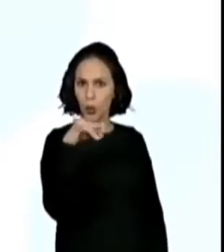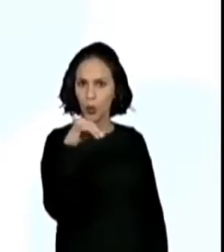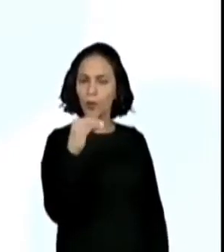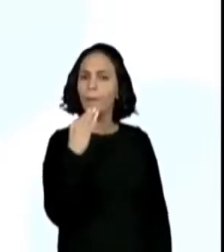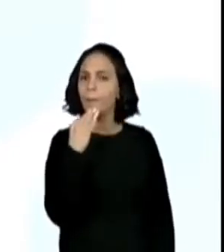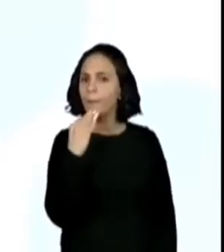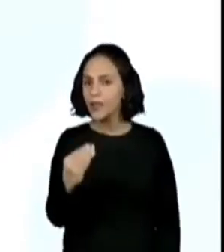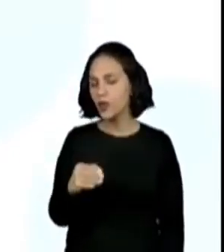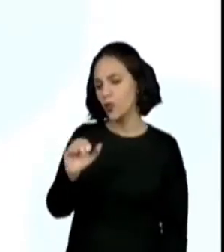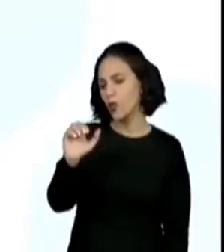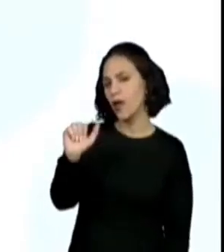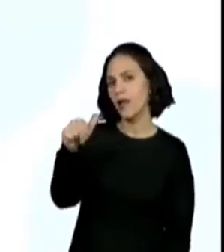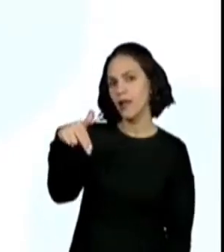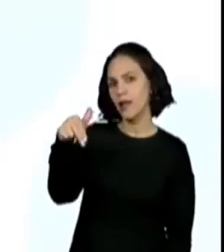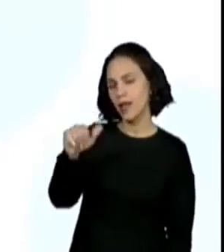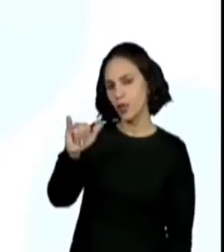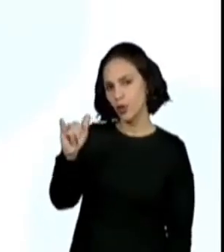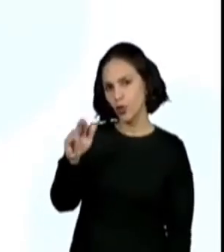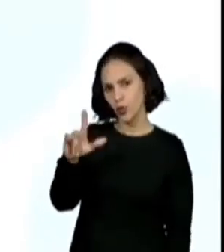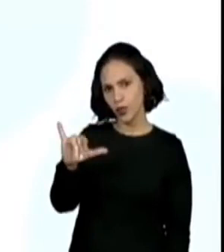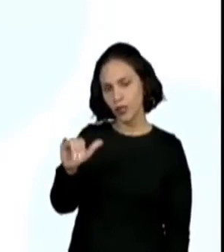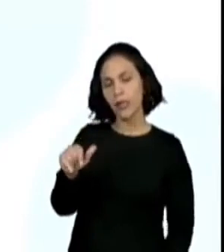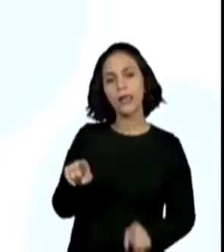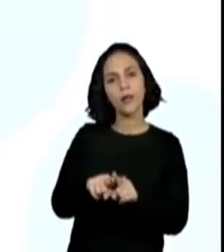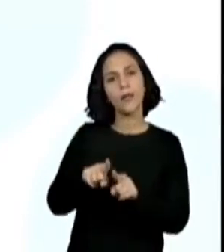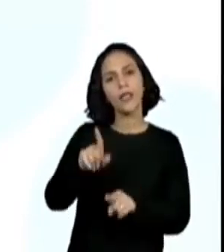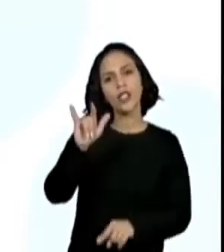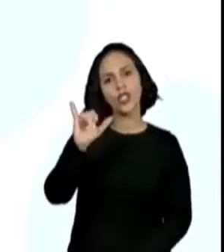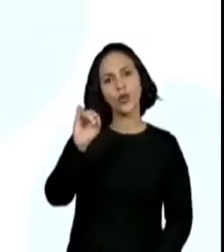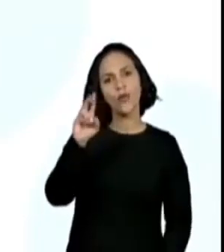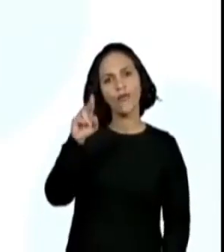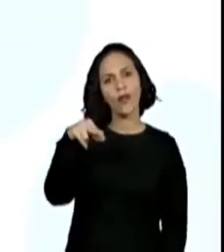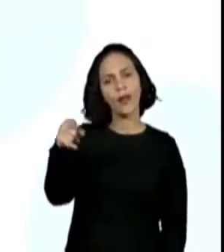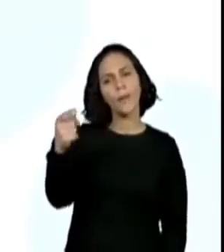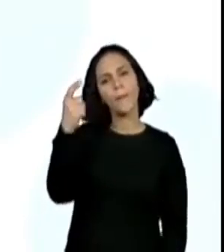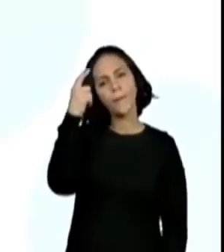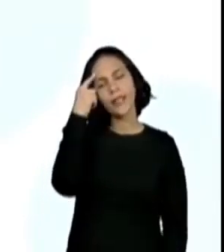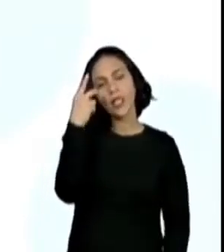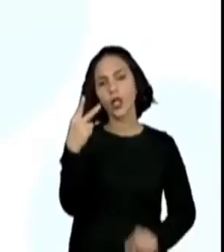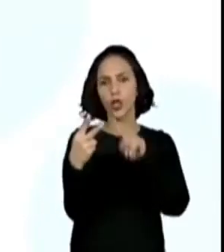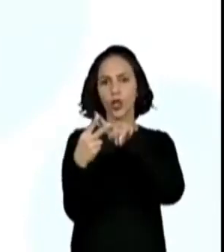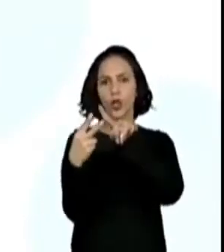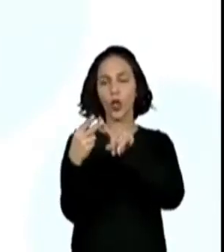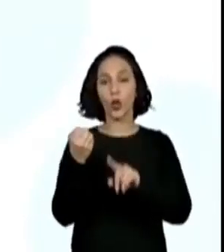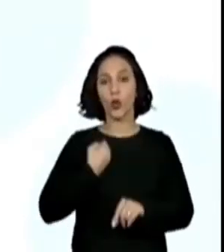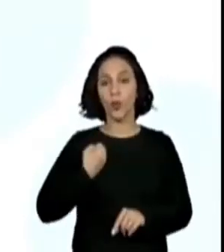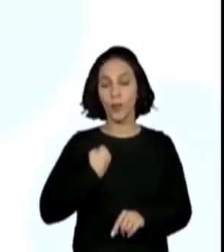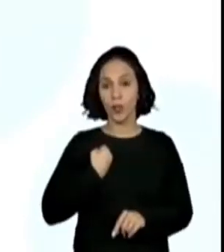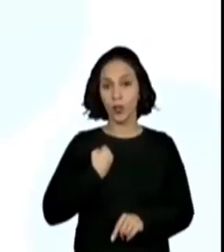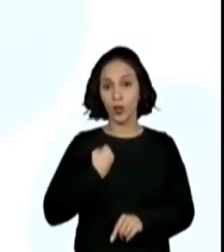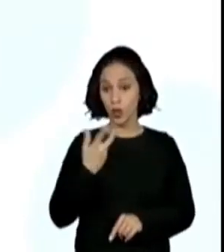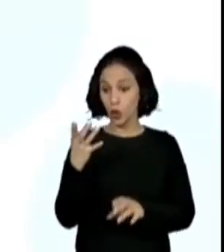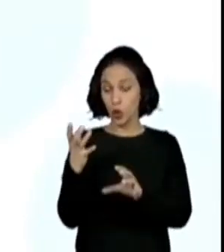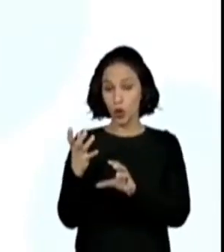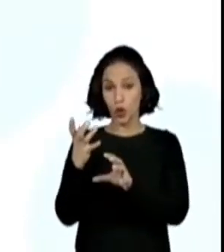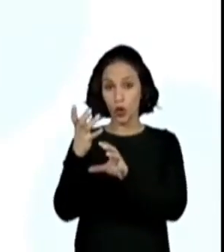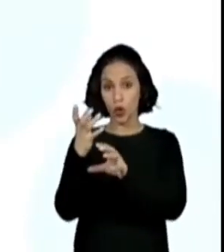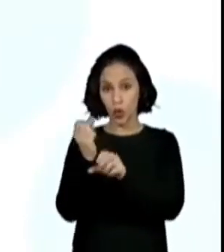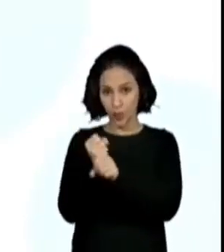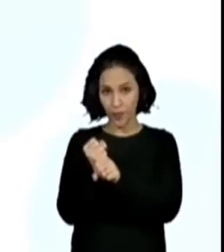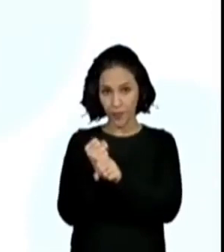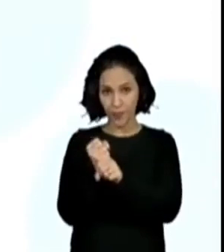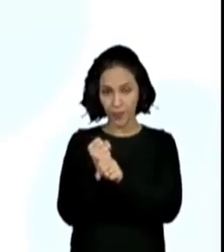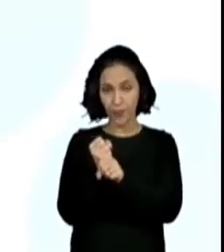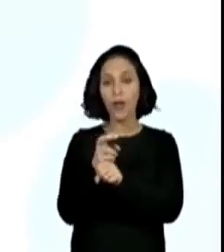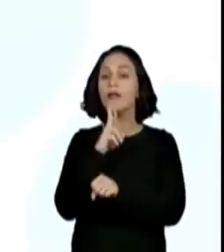Júlia e Giovana pensassem em dois números cuja soma fosse igual